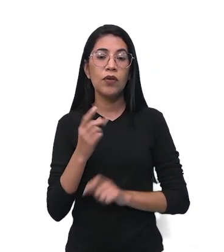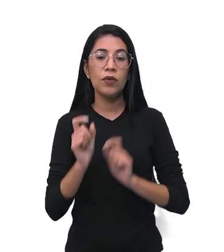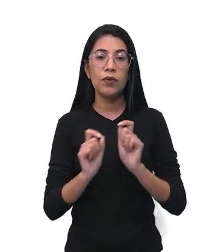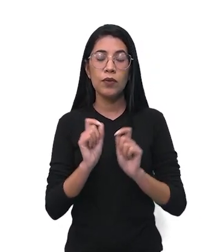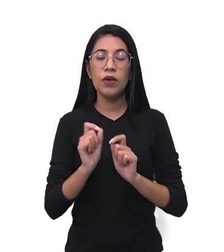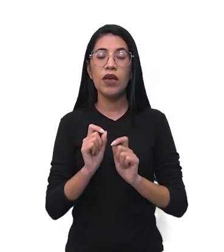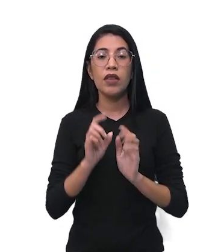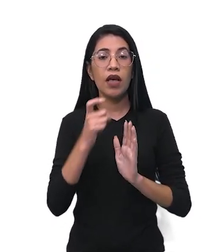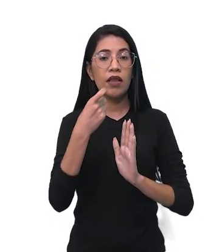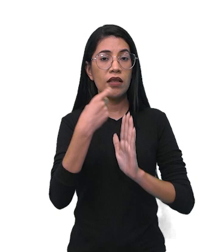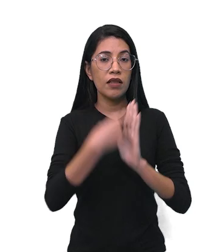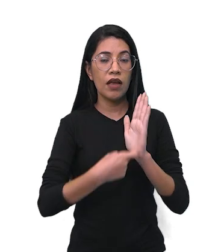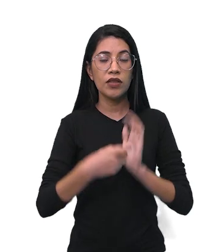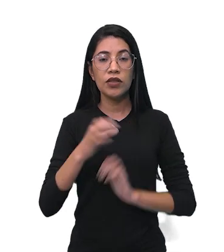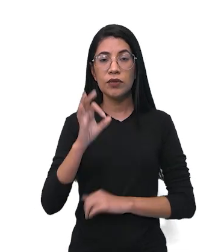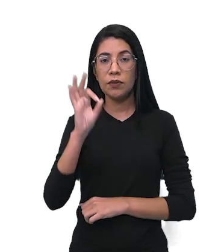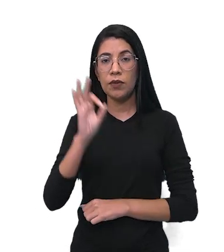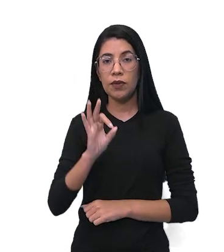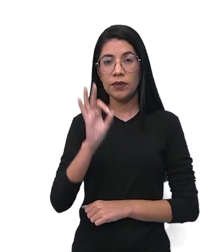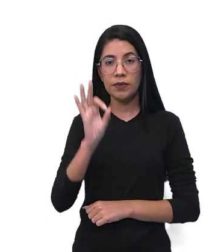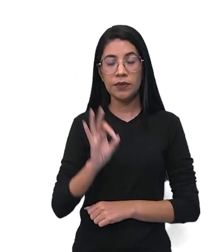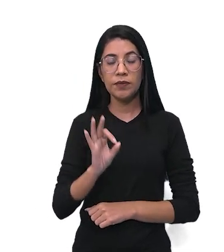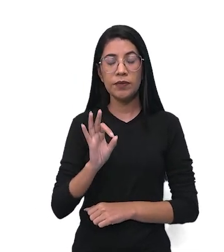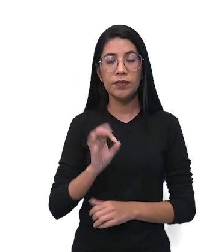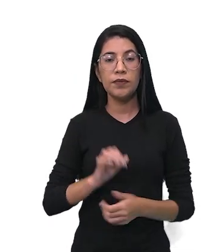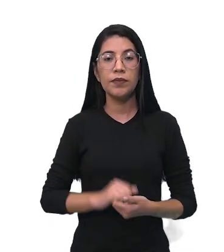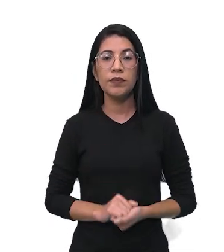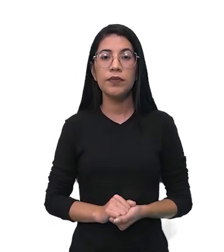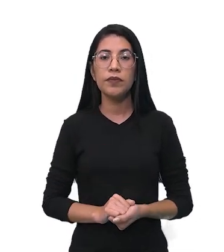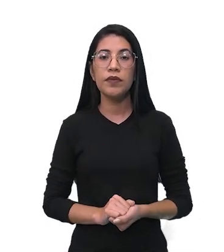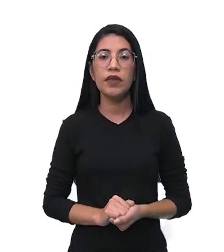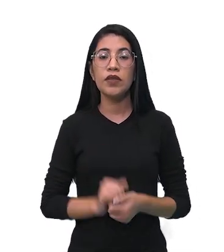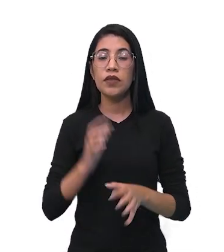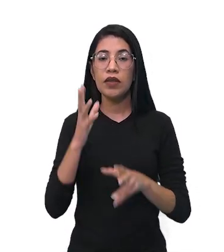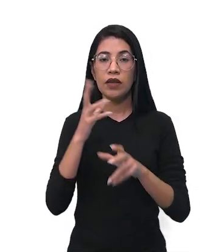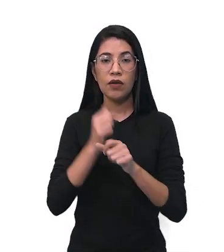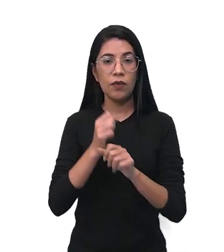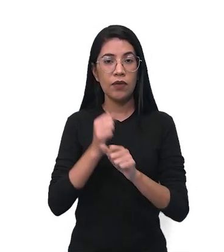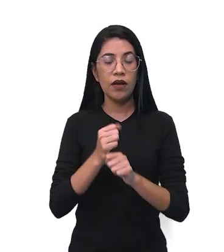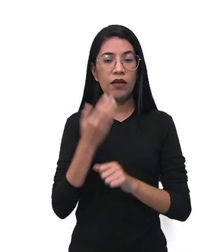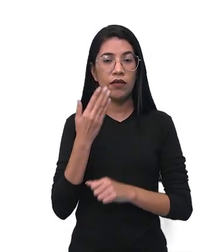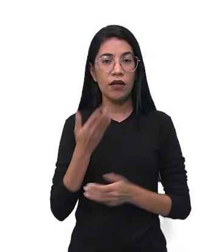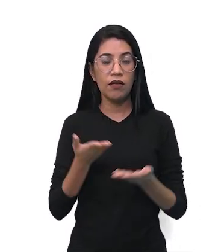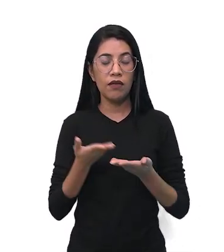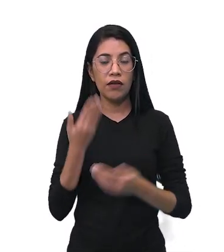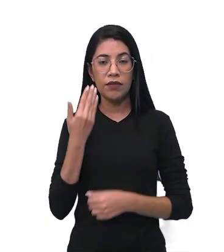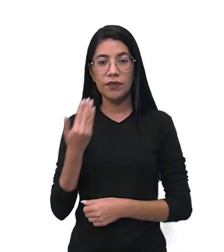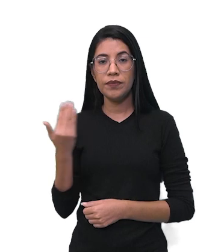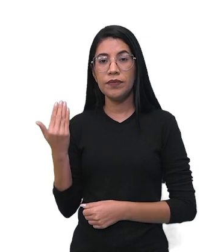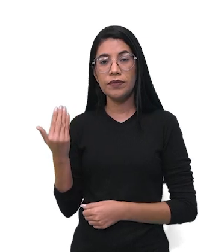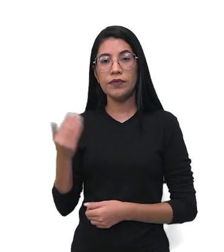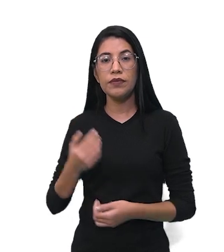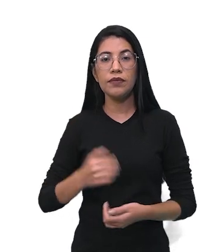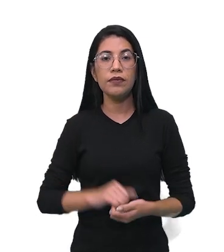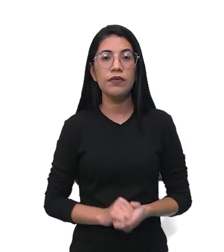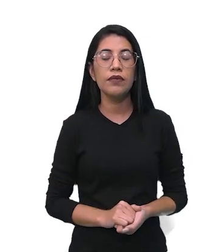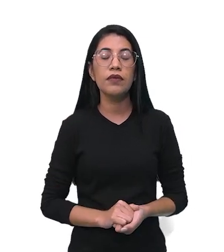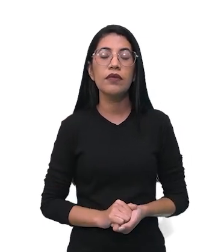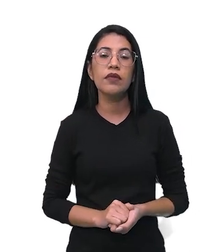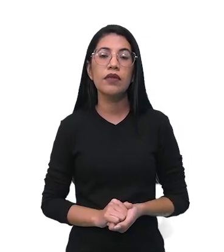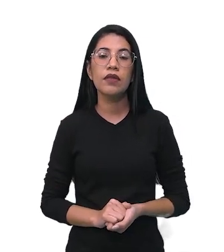em taxa percentual, tá bom? Então vamos lá fazer esse cálculo aí. Olha só, então vai